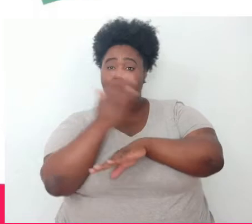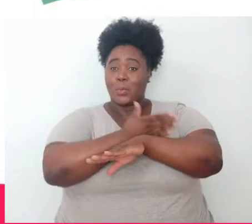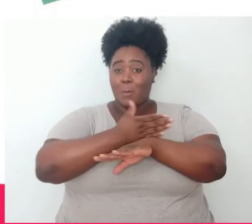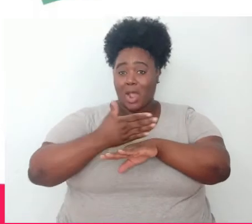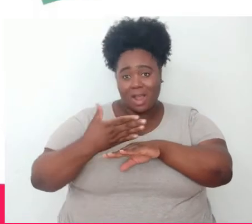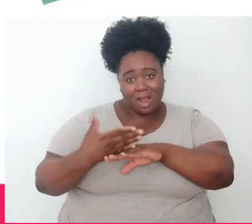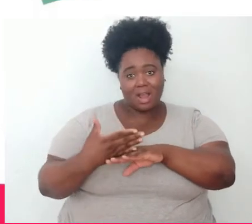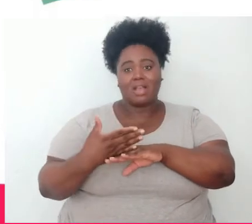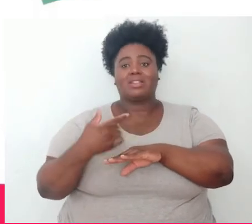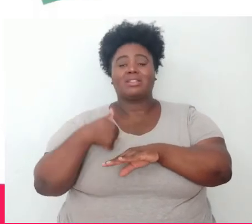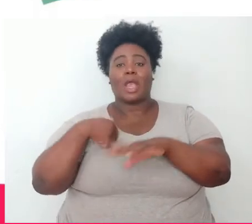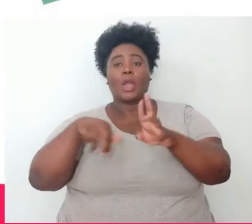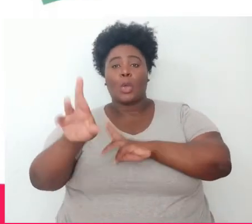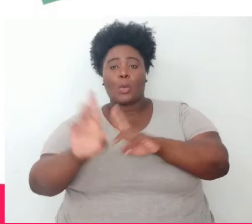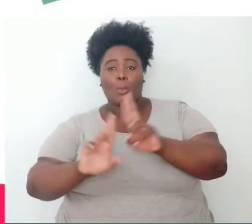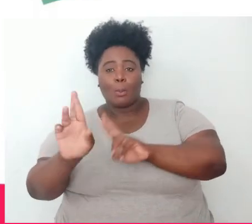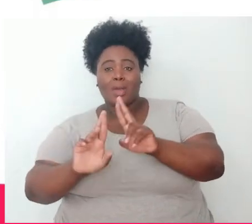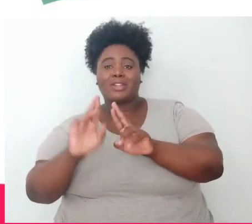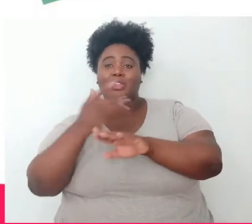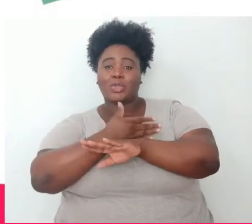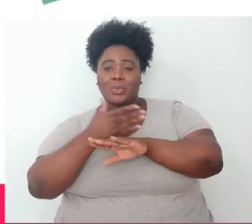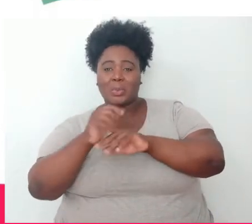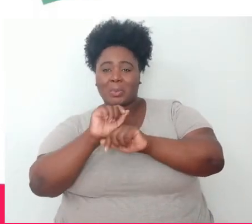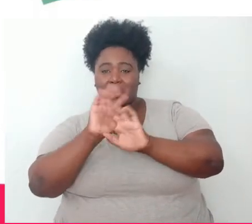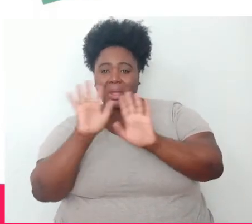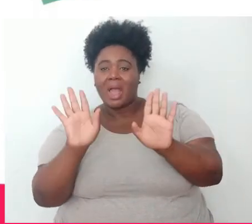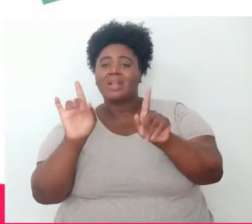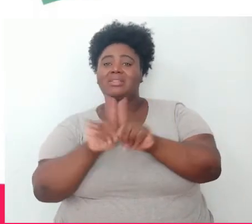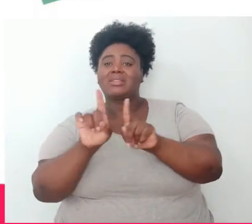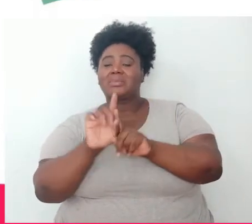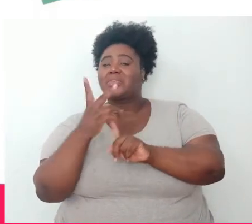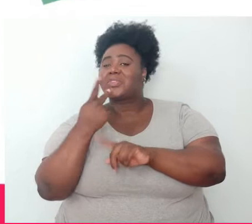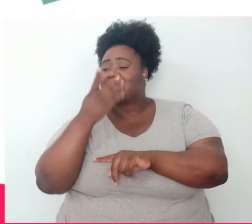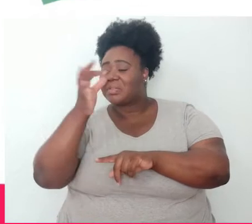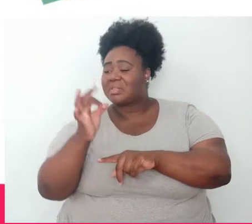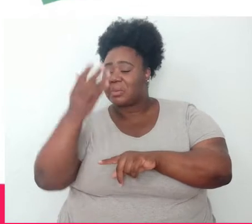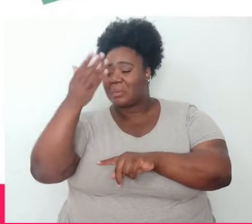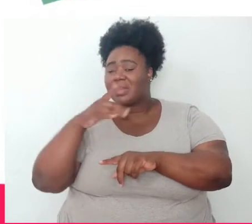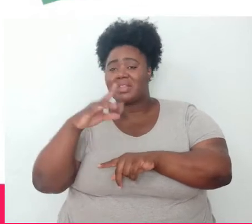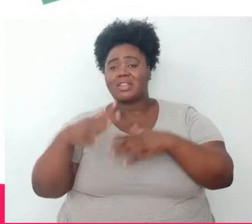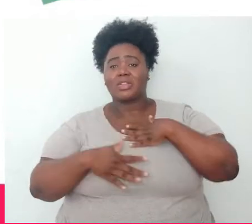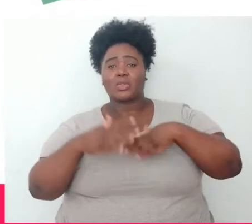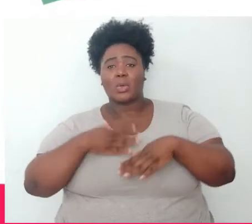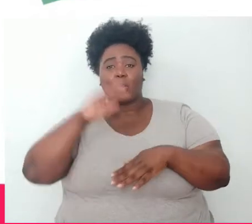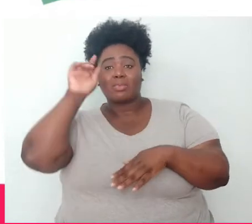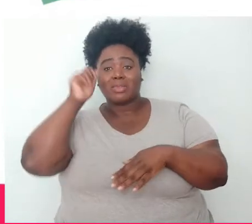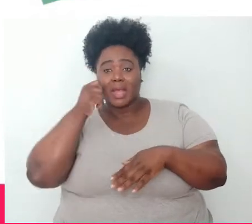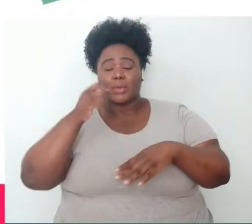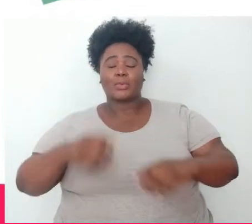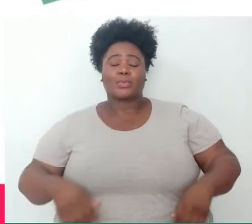brancas, que têm uma relação de embranquecimento e de afirmar a presença de corpas pretas, né? De